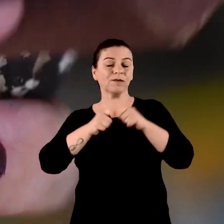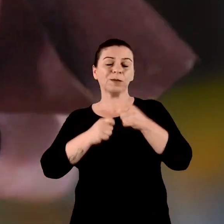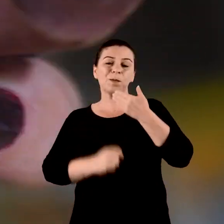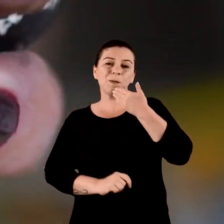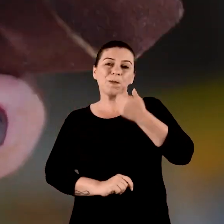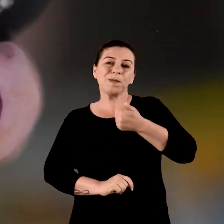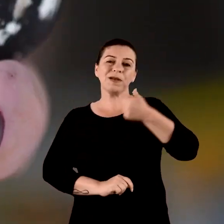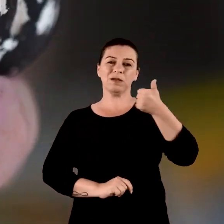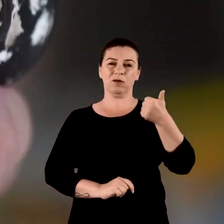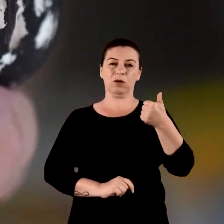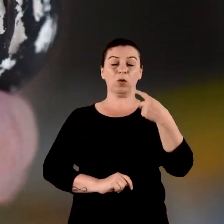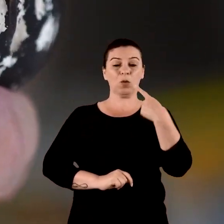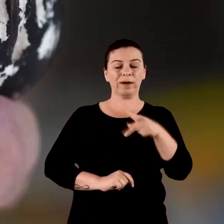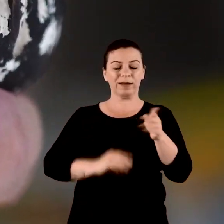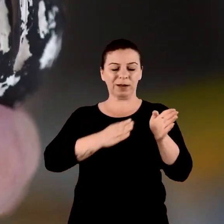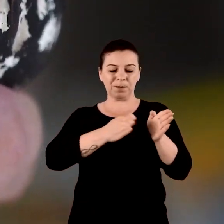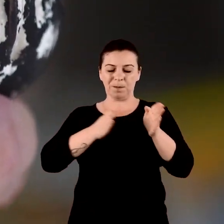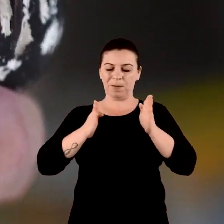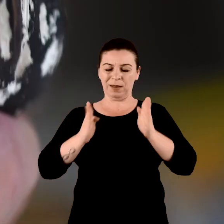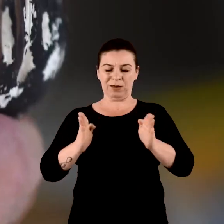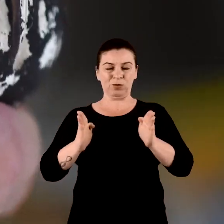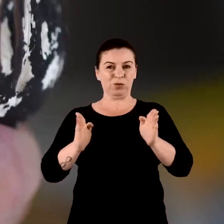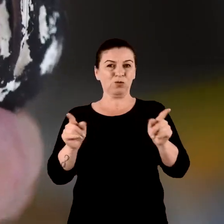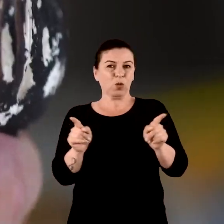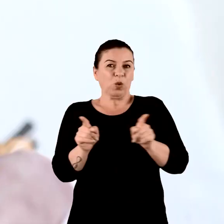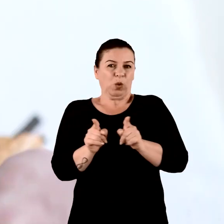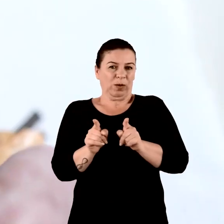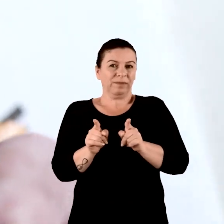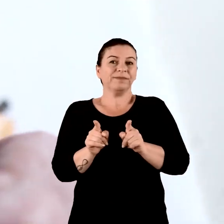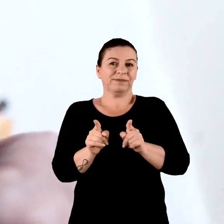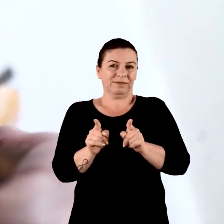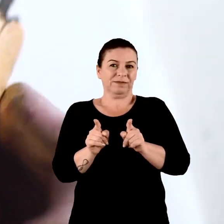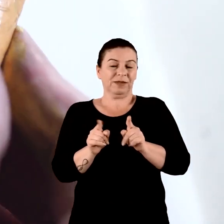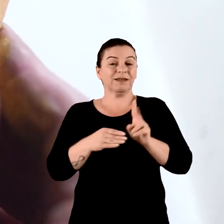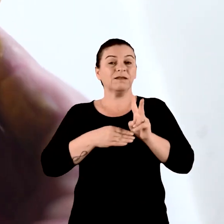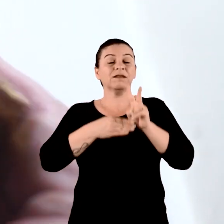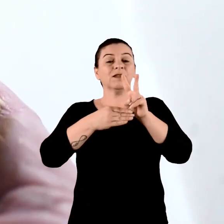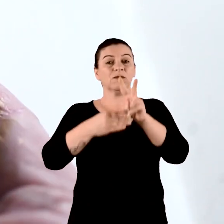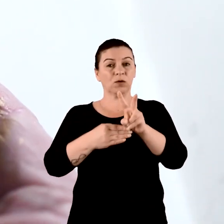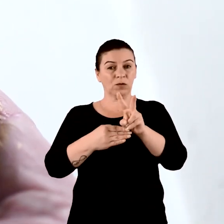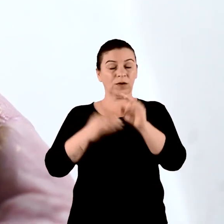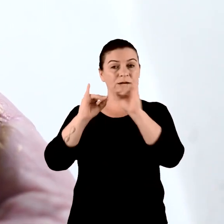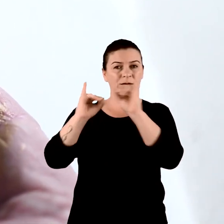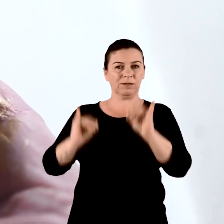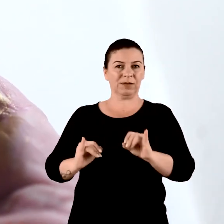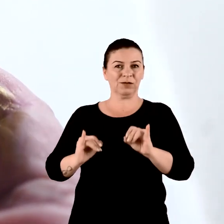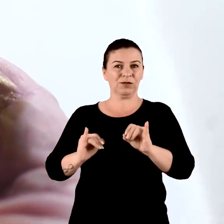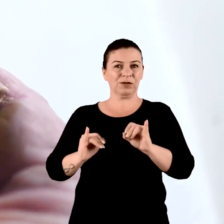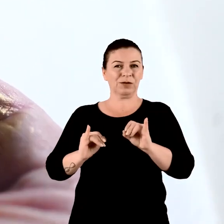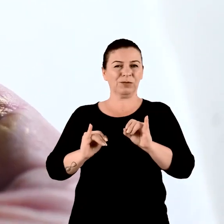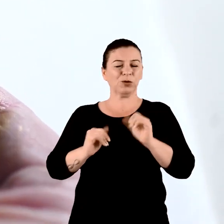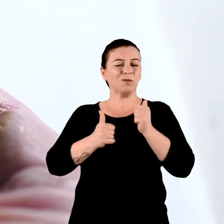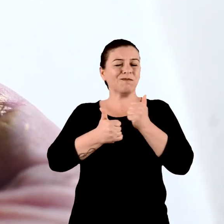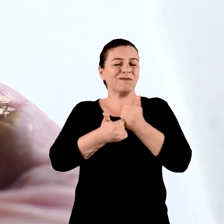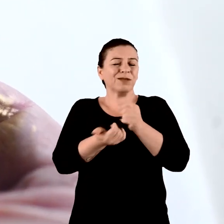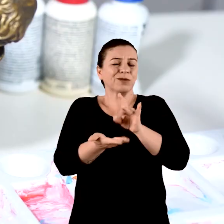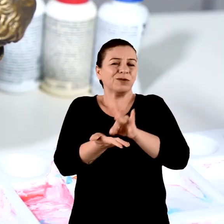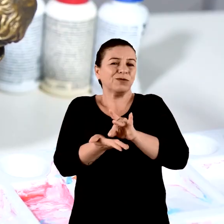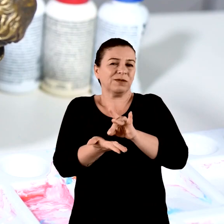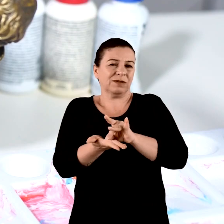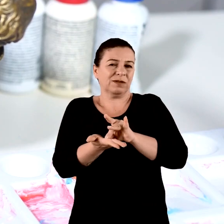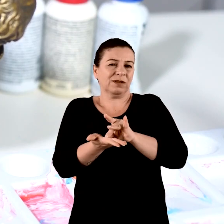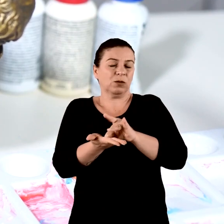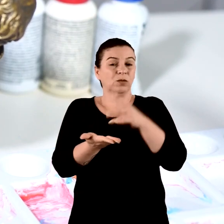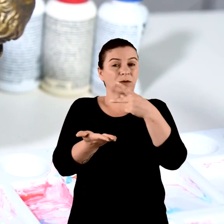preocupação de fazer o meu melhor com aquele período curtinho de tempo que eu tenho e devolver a peça dentro da originalidade